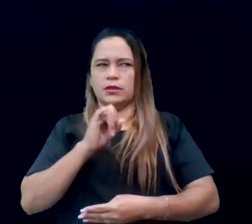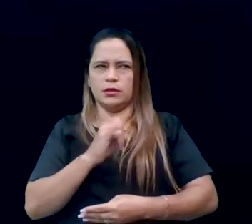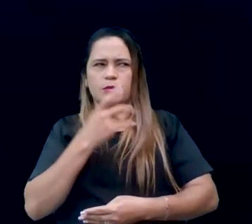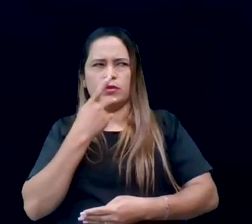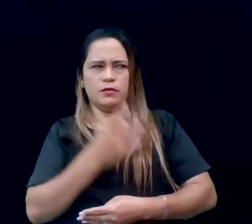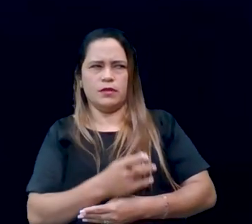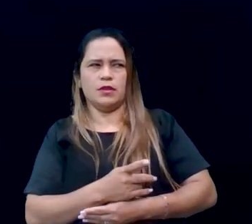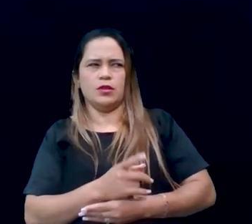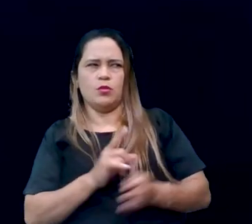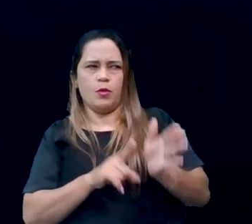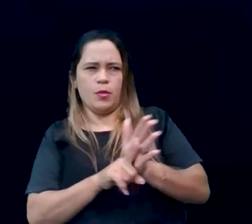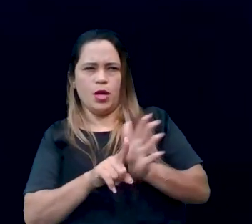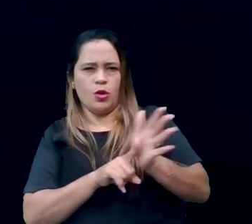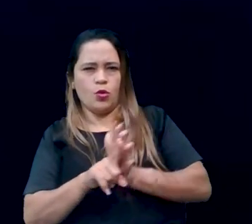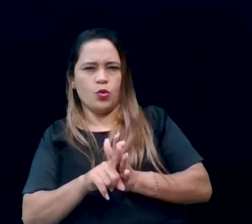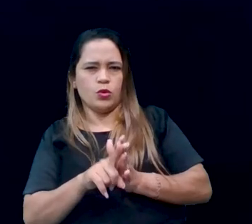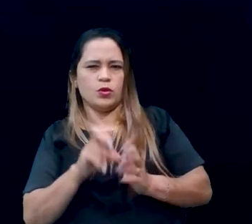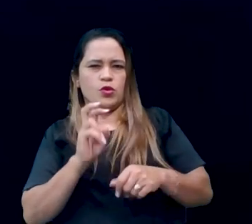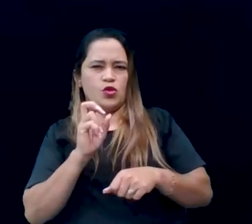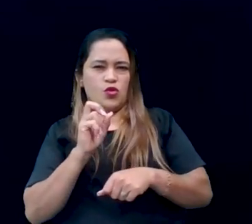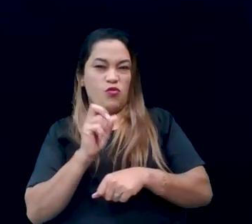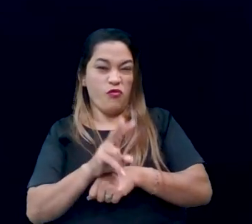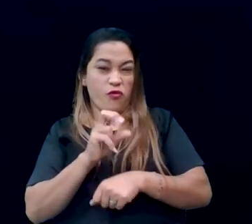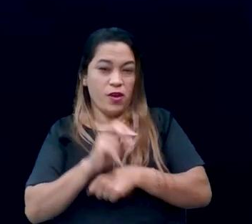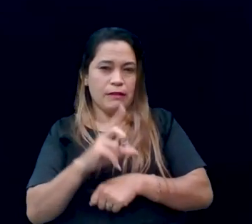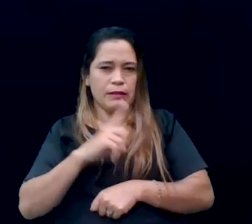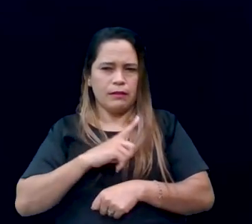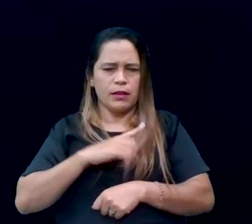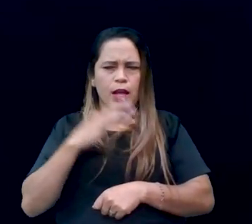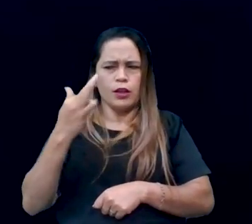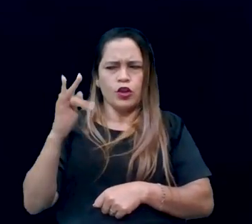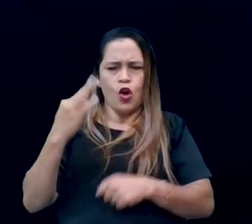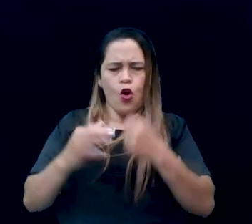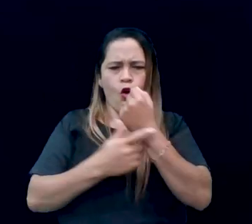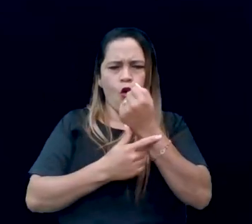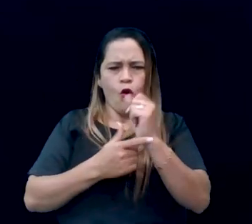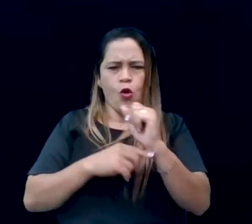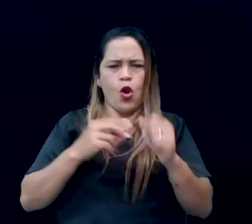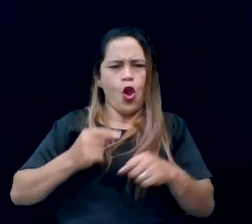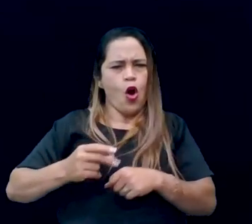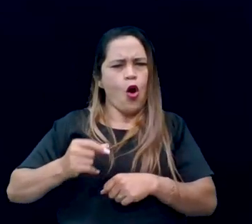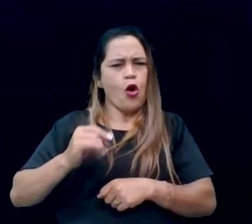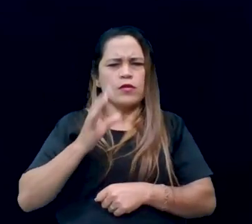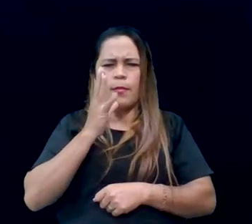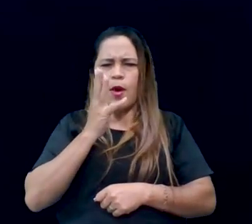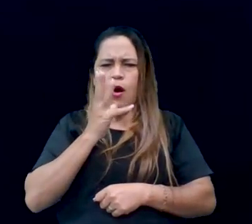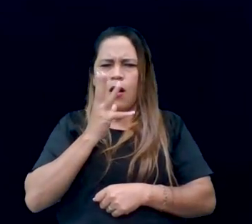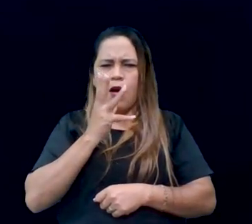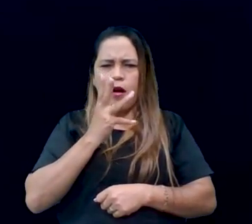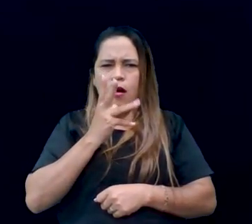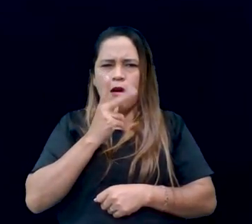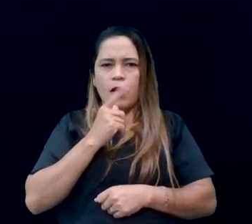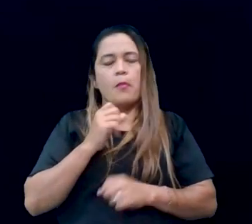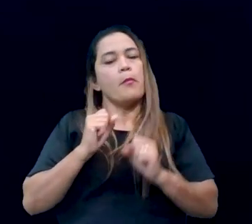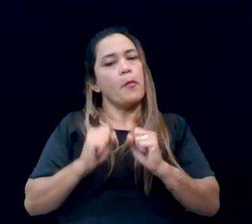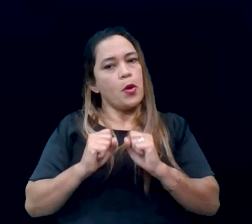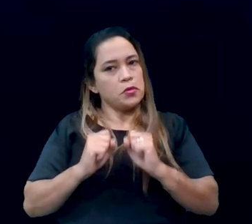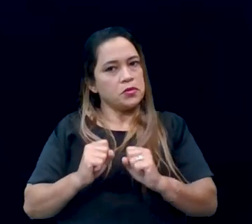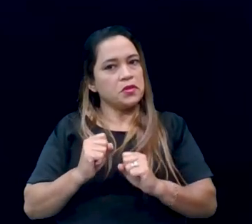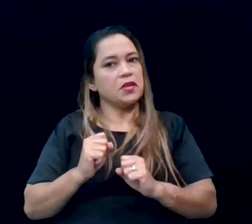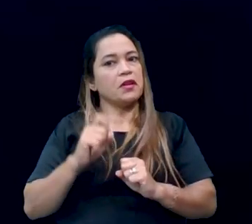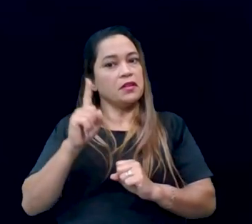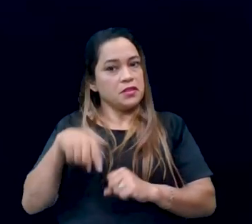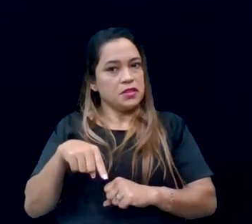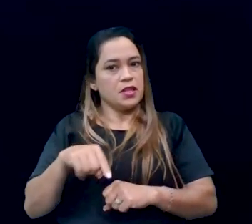te falando numa questãozinha de um vírus que causa uma dor na articulação durante longos períodos, pode ser que a doença esteja falando